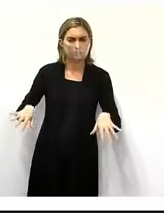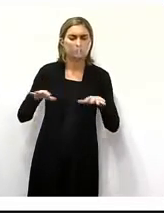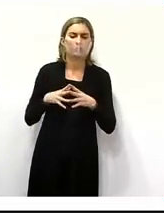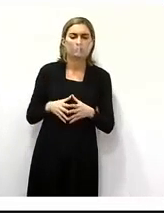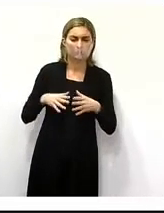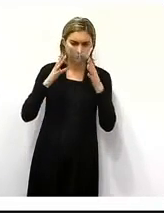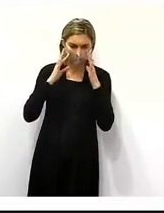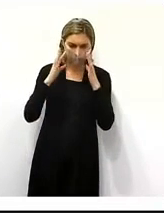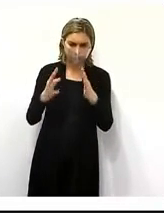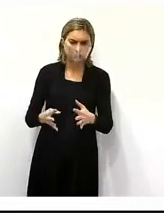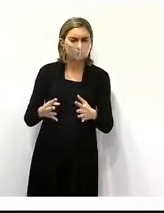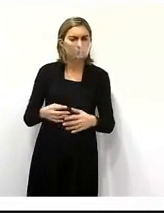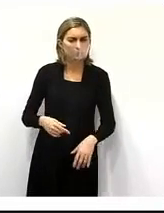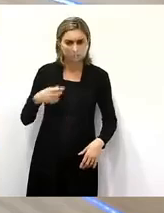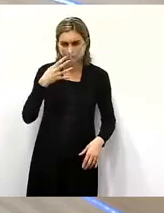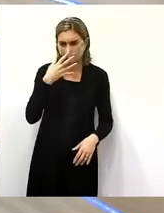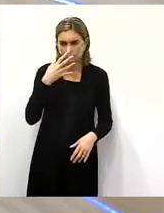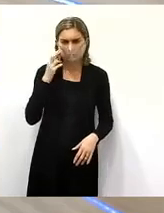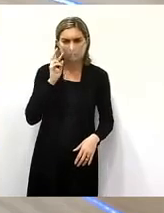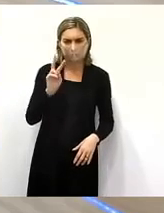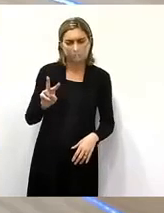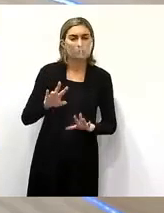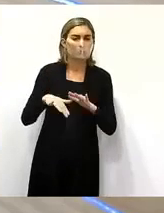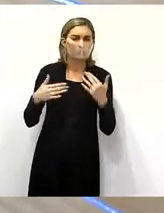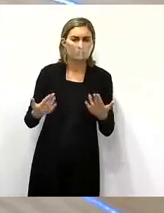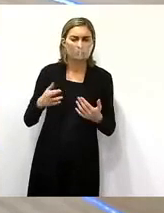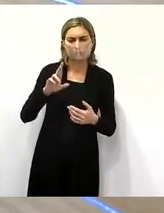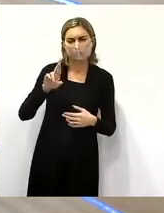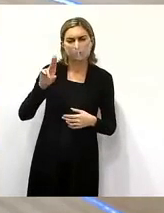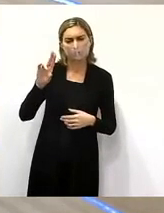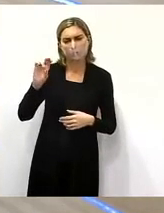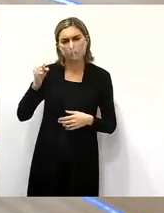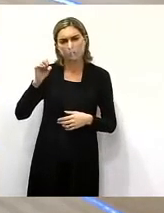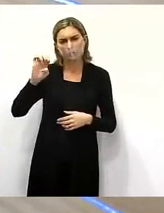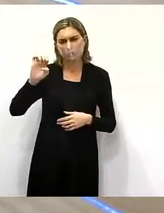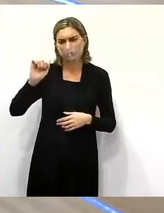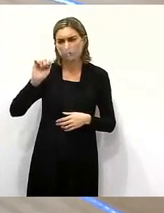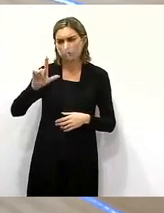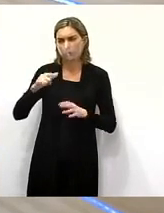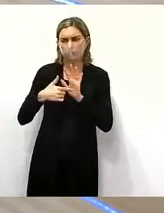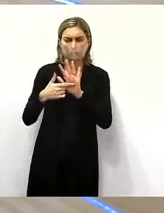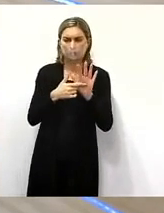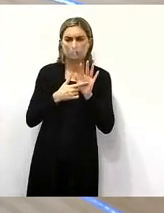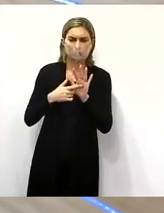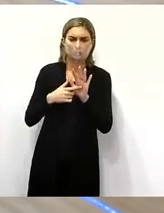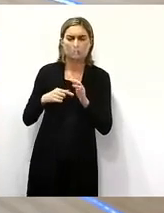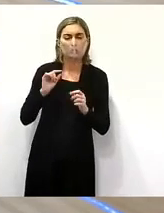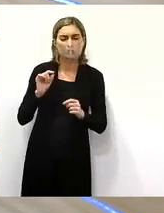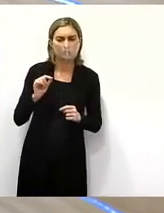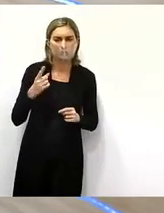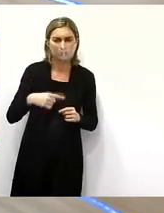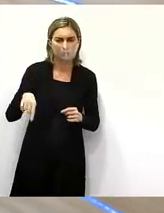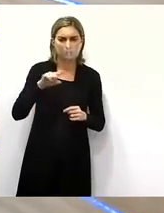natureza. Atenção, olha aqui comigo. Então, o que é que Rousseau está mostrando para nós aqui? Que,